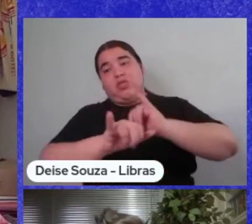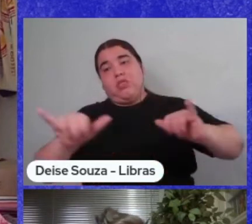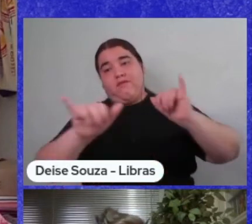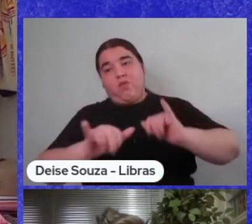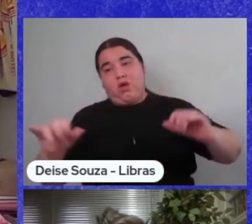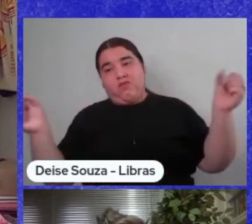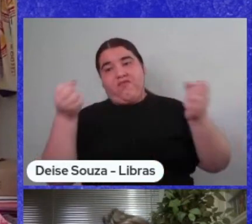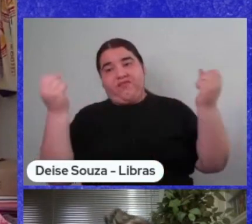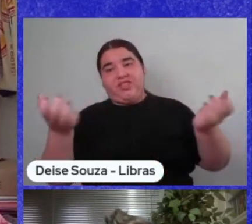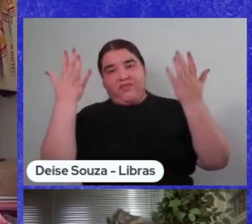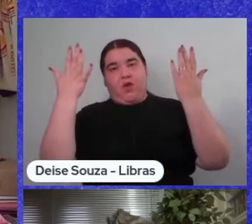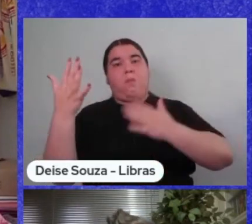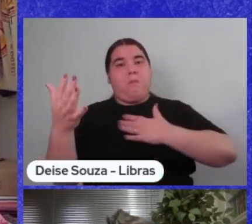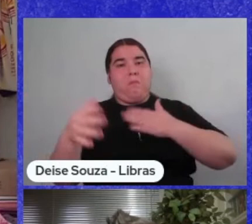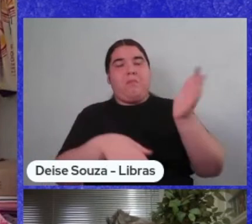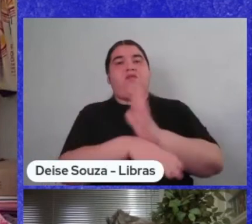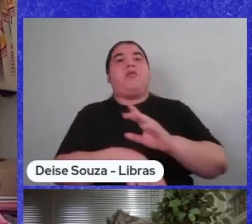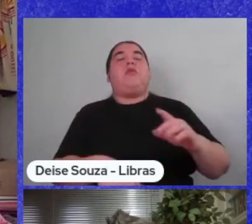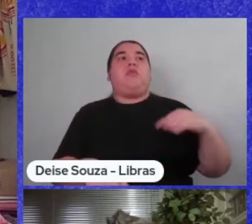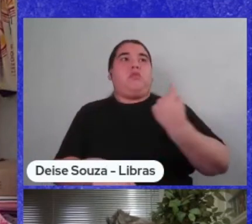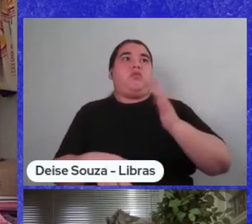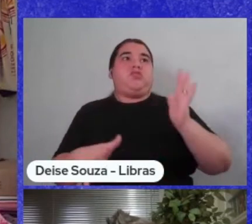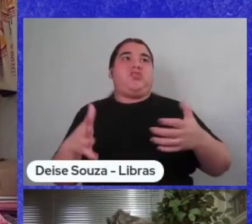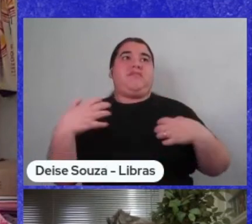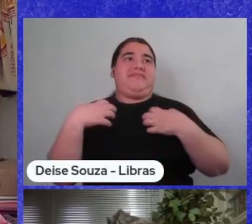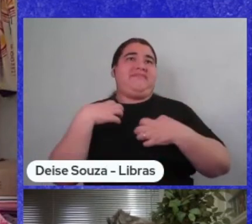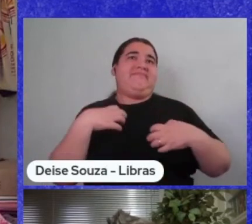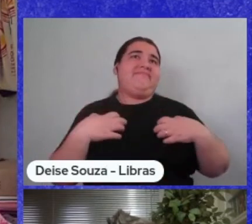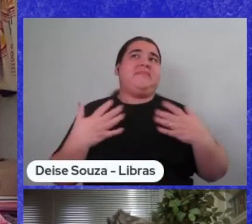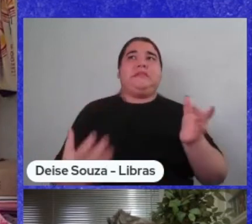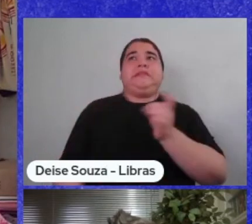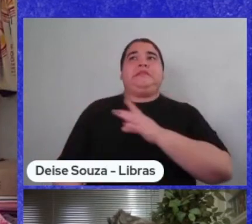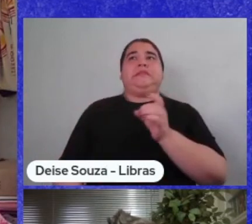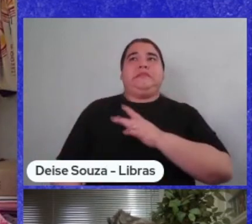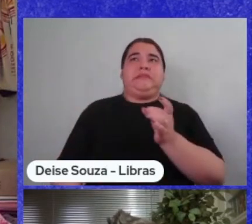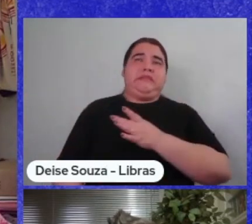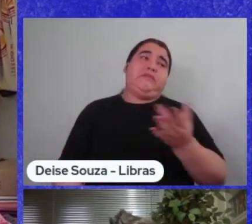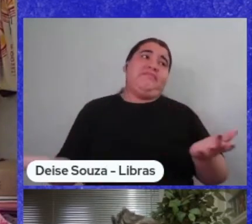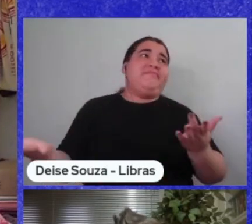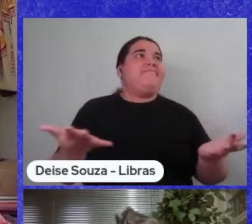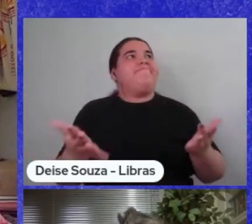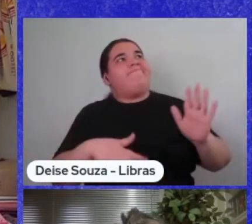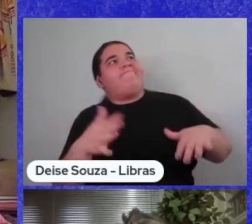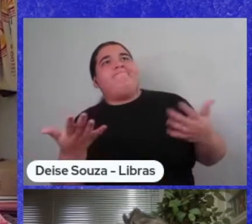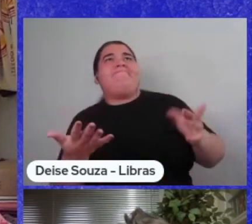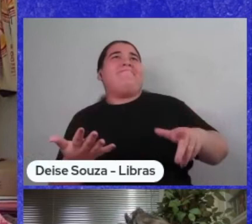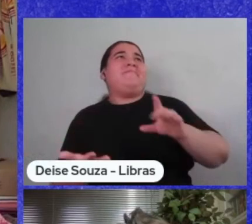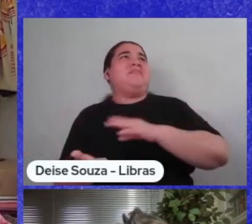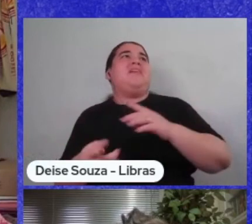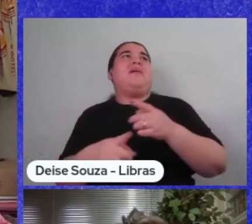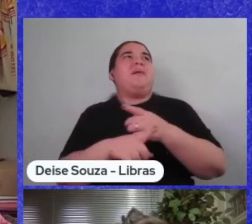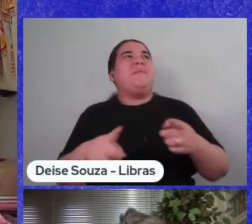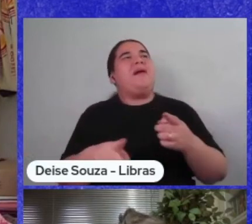é exatamente esse pânico que você, não sei se é um pânico, mas é essa problemática que a gente tem de, tipo, quando o filme vai